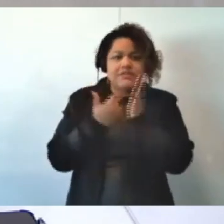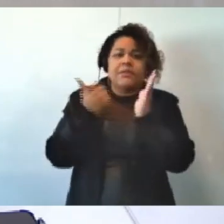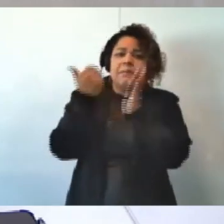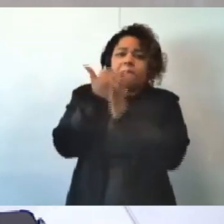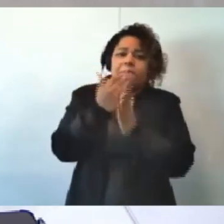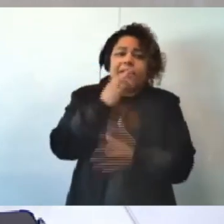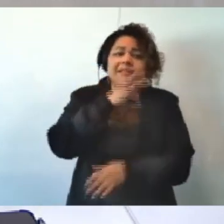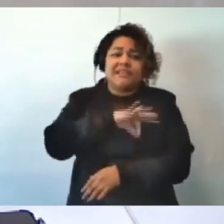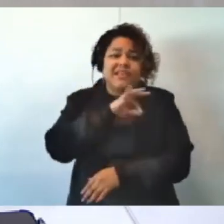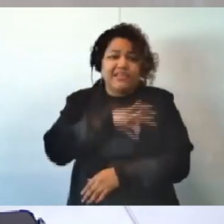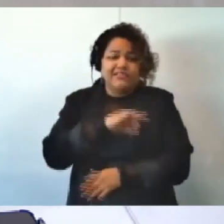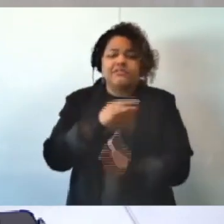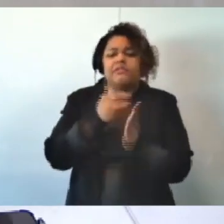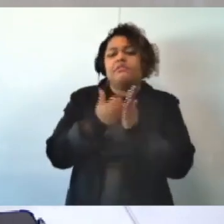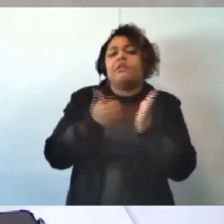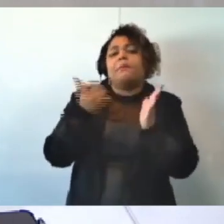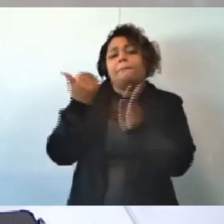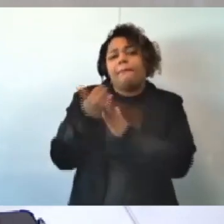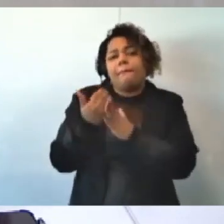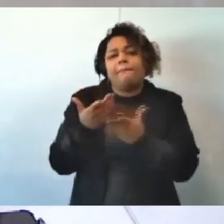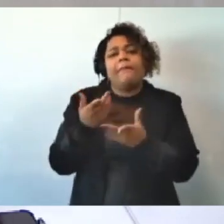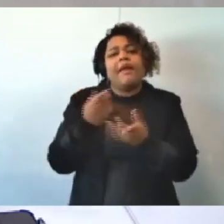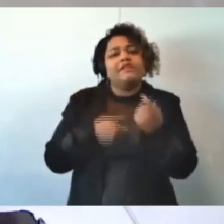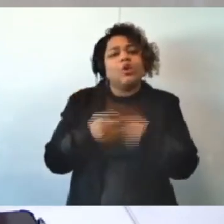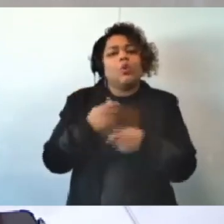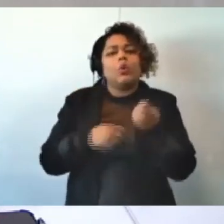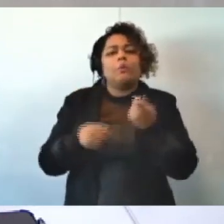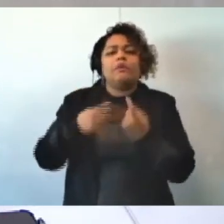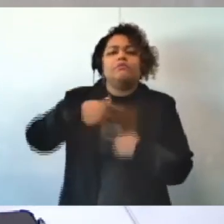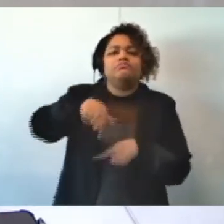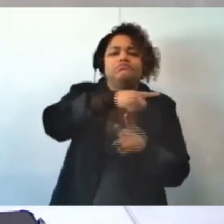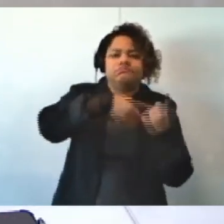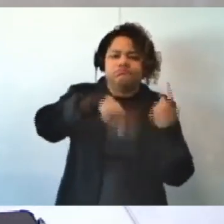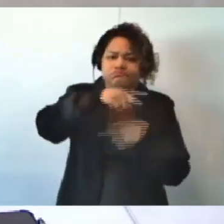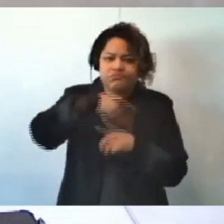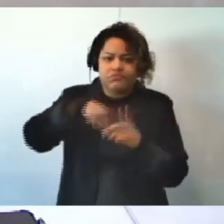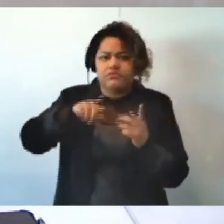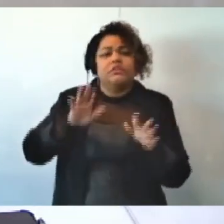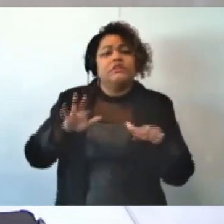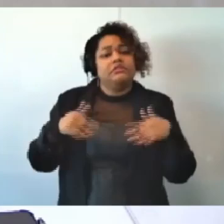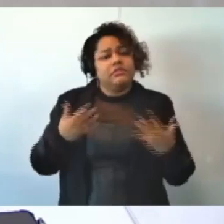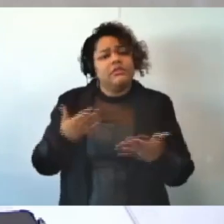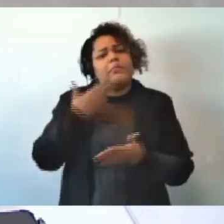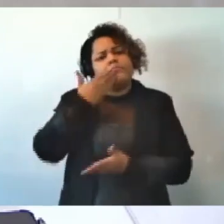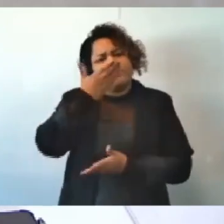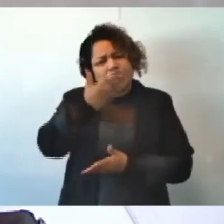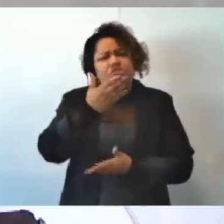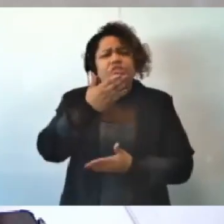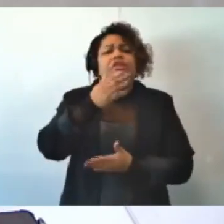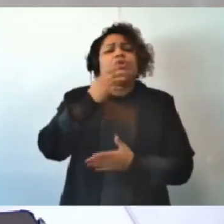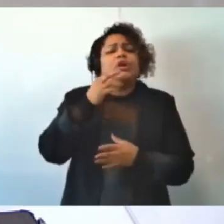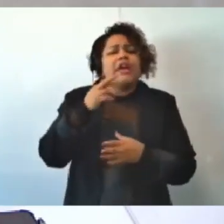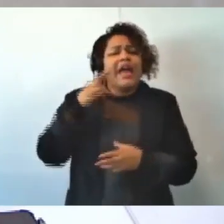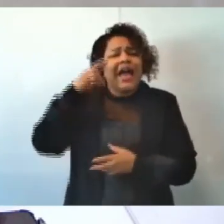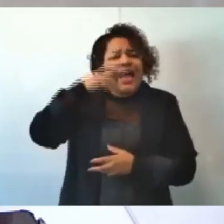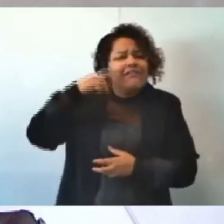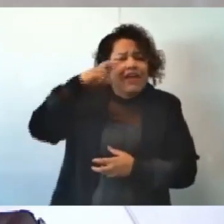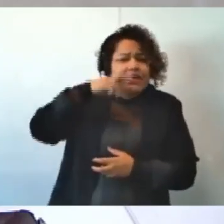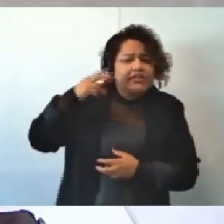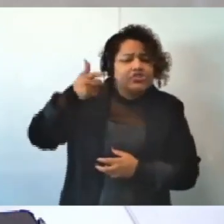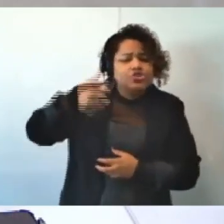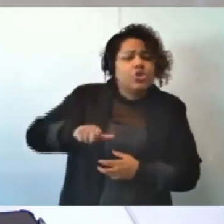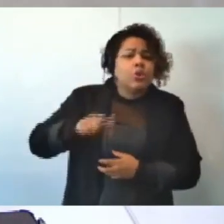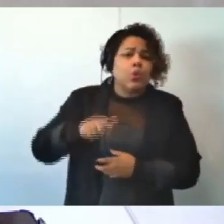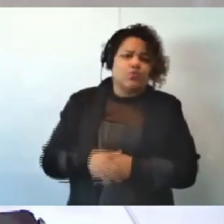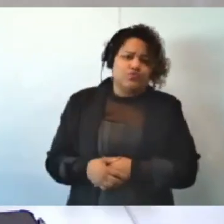Então, nós estamos realmente pedindo isso, que seja reavaliado. Que um projeto arquitetônico